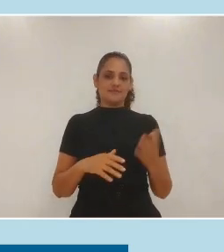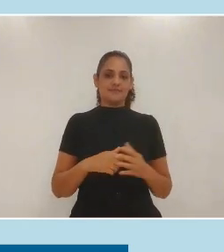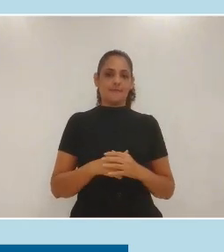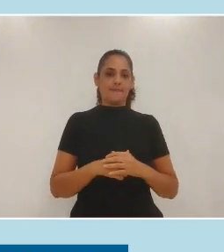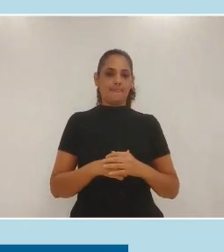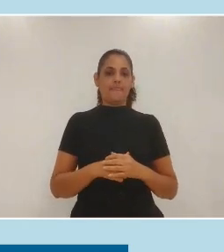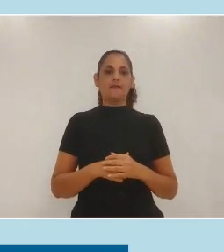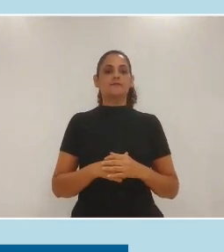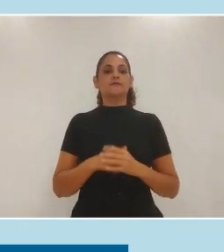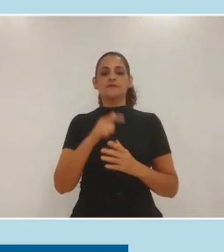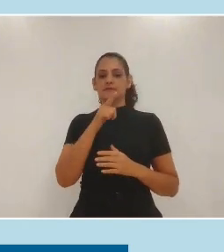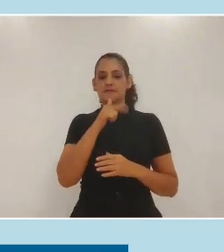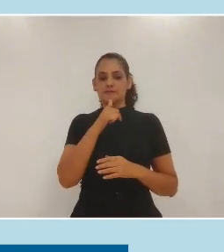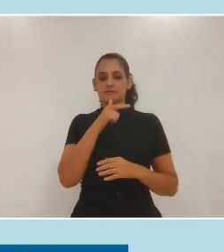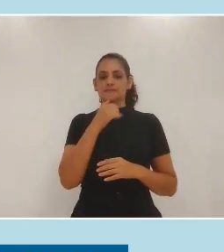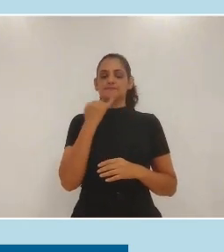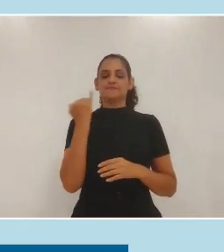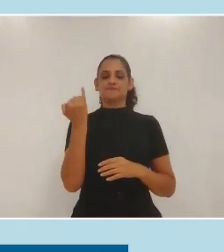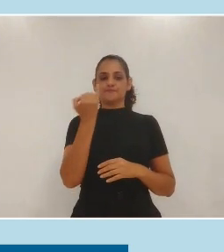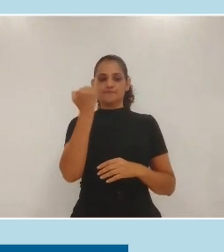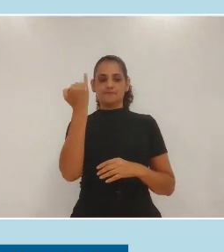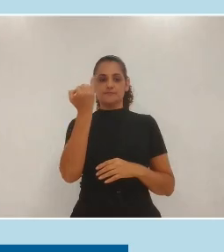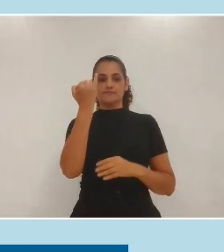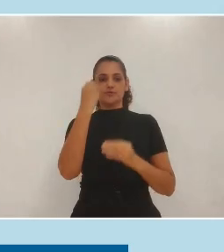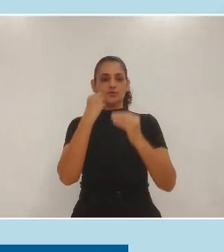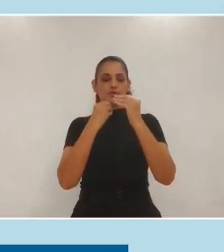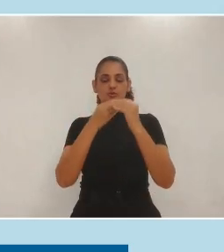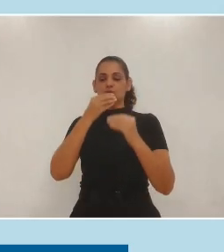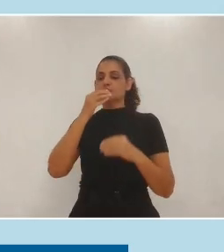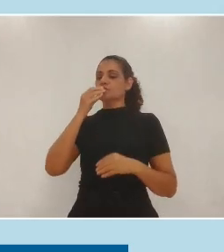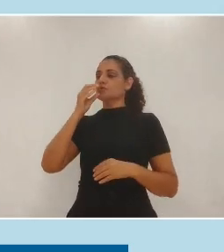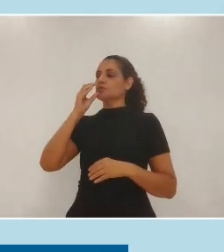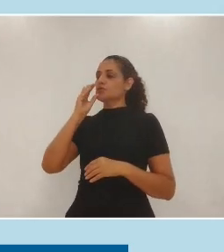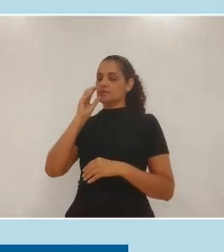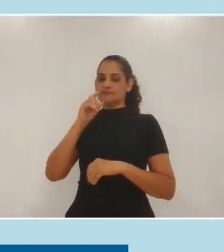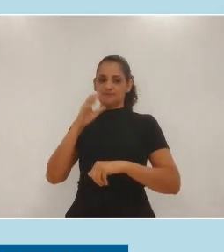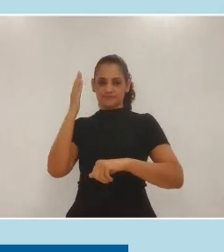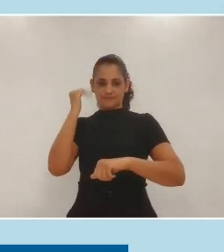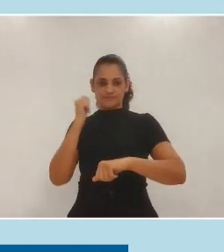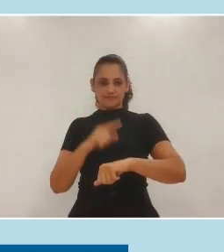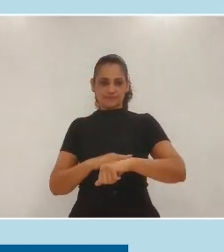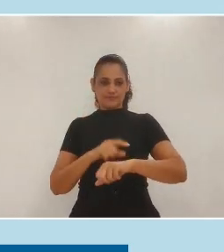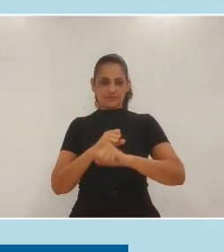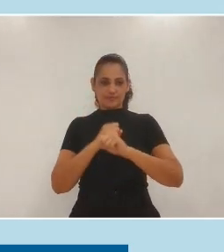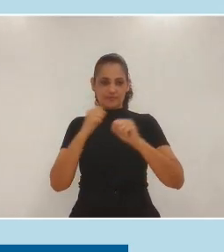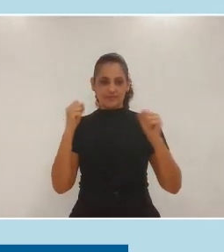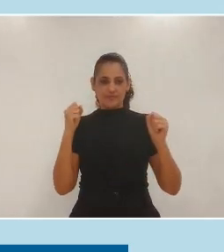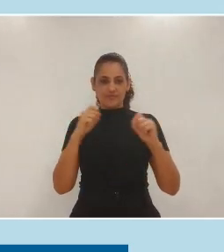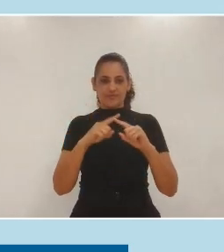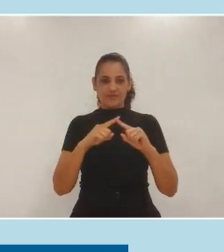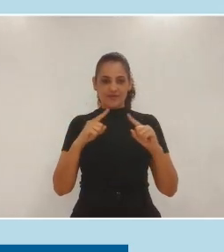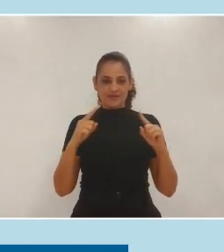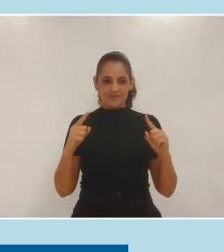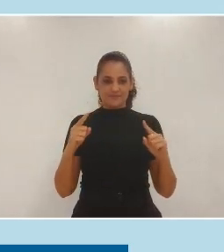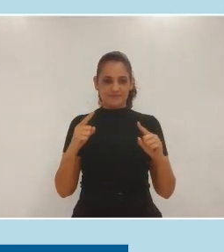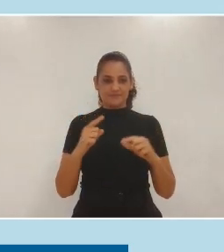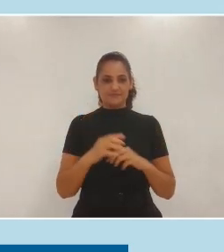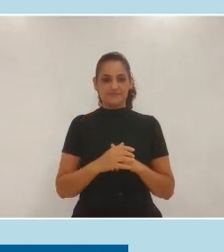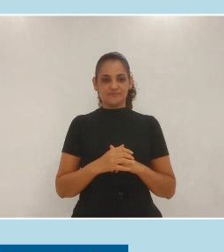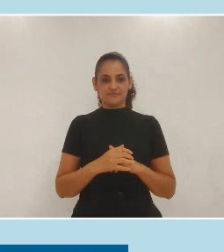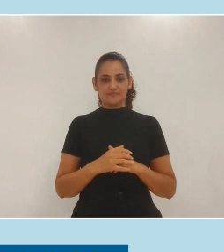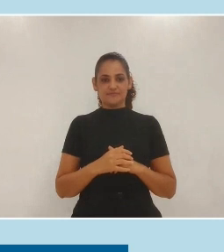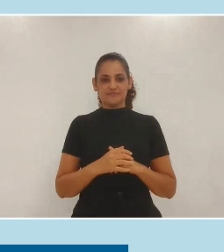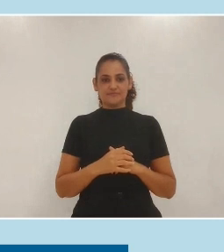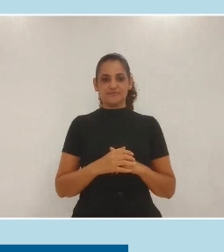hidratação é muito importante. E eu sei que o meu tempo já está estourando, tá, gente? Mas assim, eu acho que é tão importante, eu fico tão